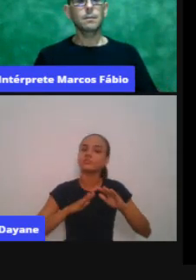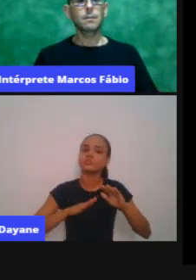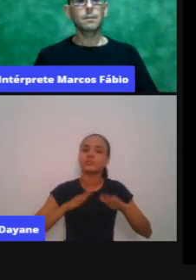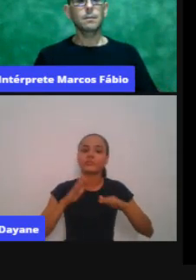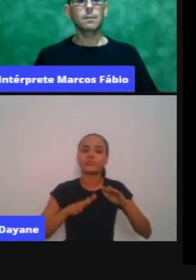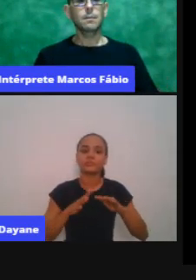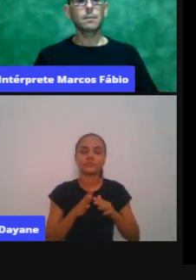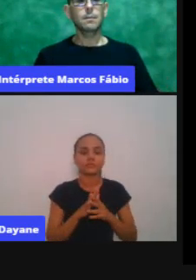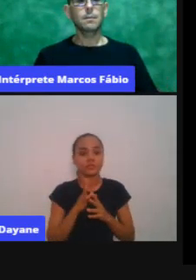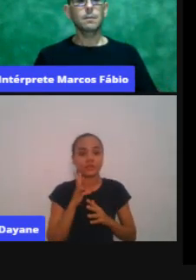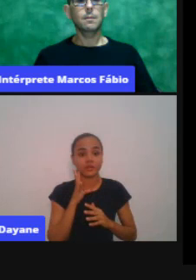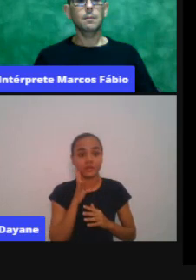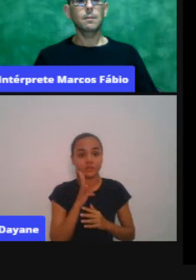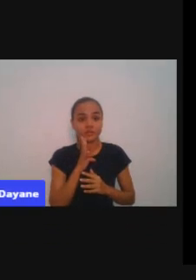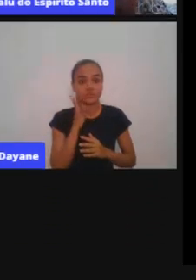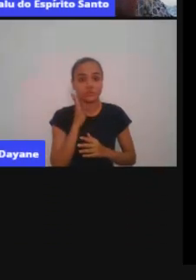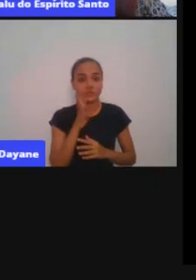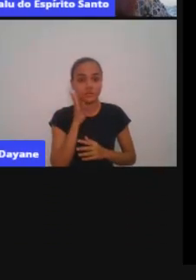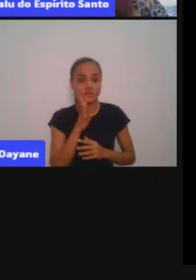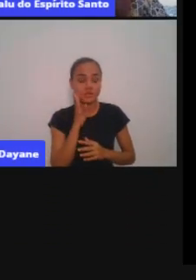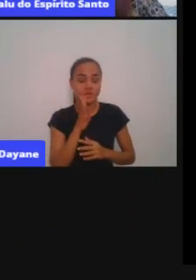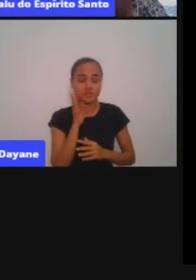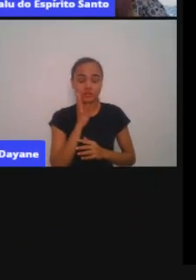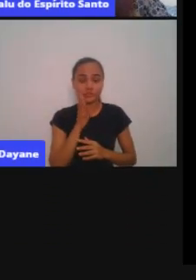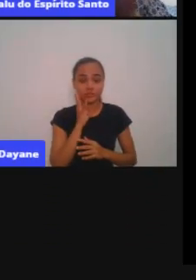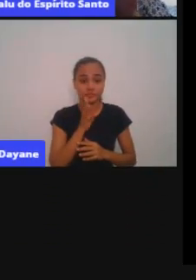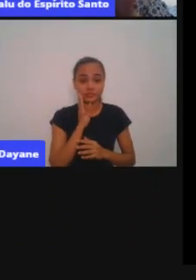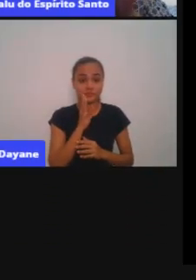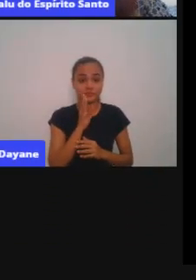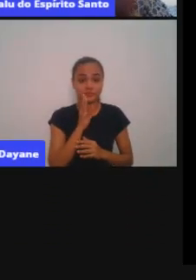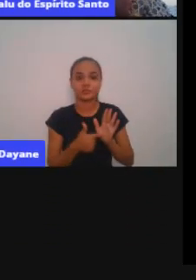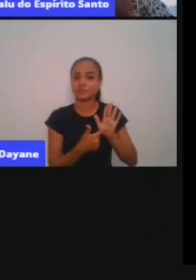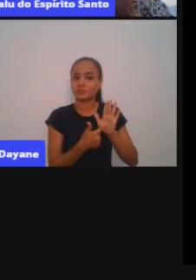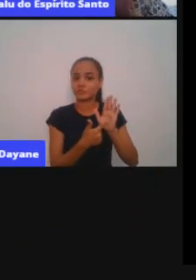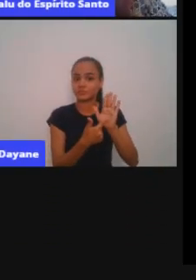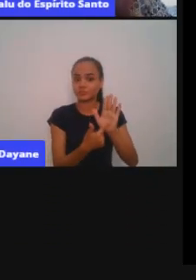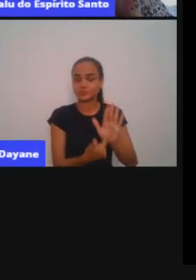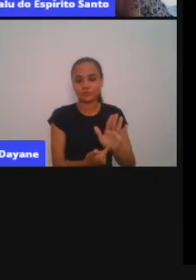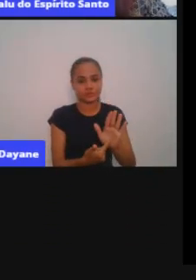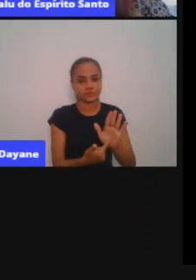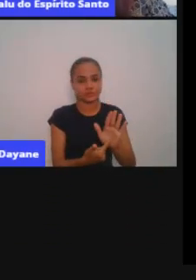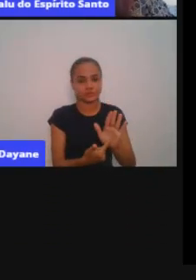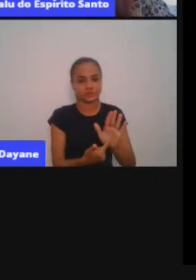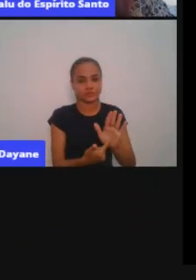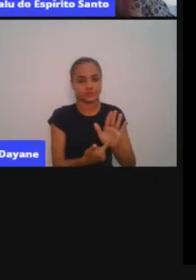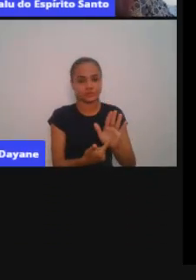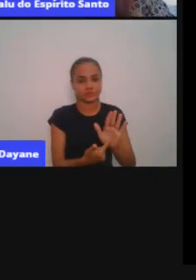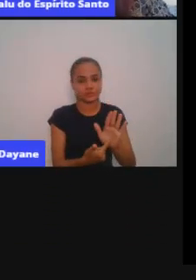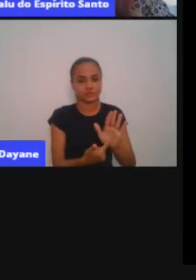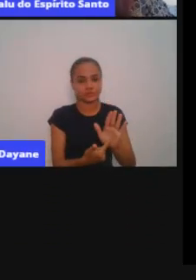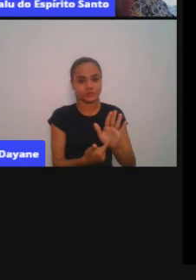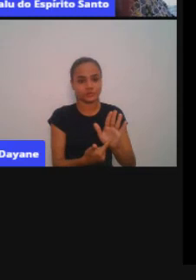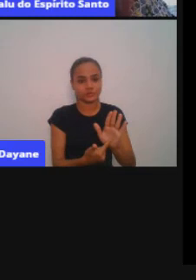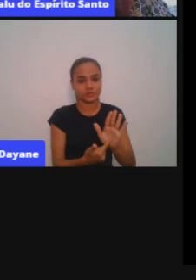daqui, que vai ajudar. Né? O que a gente quer com isso é ser parceiro de vocês, é ajudar